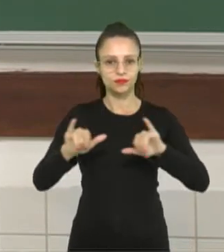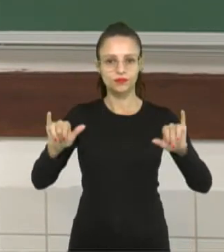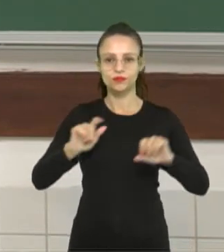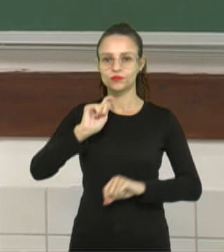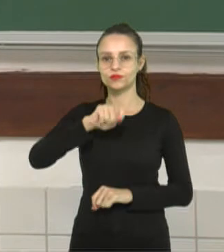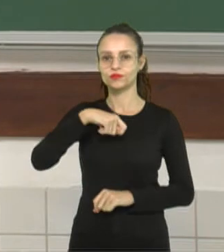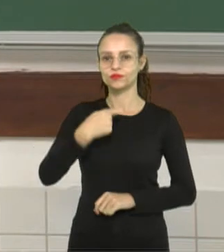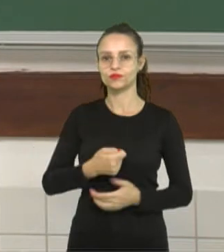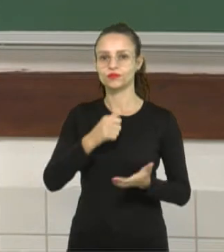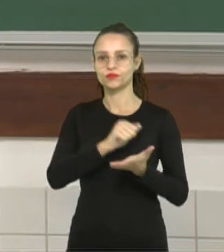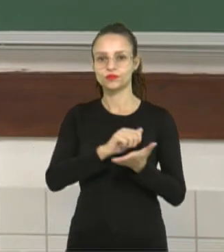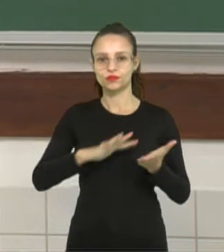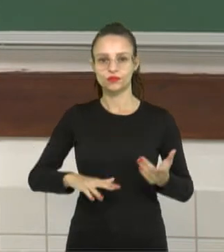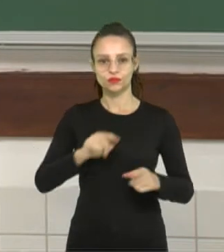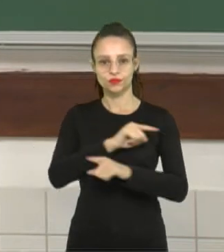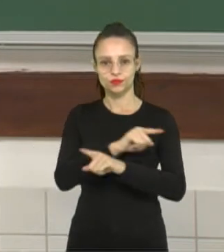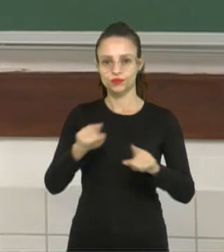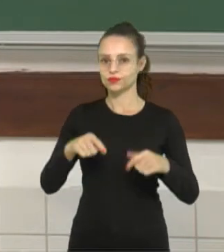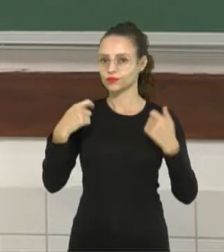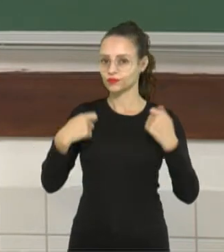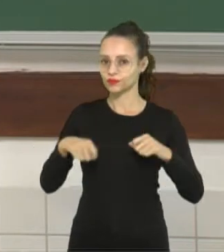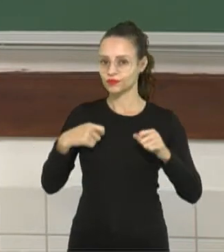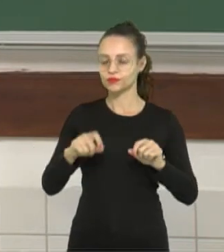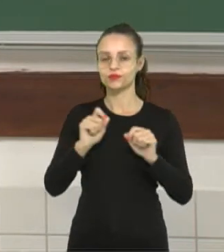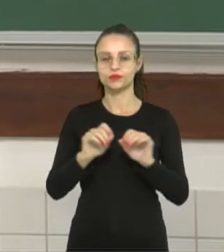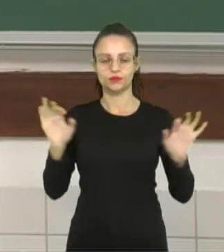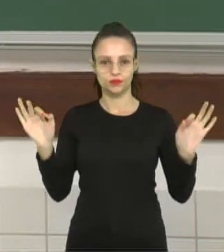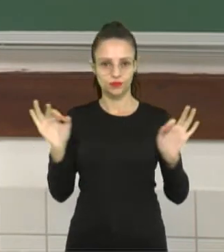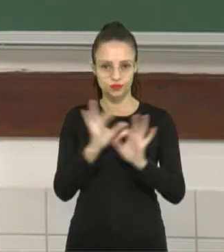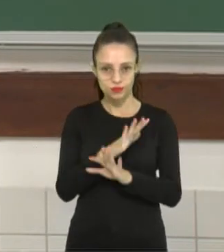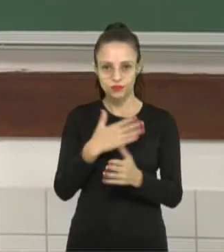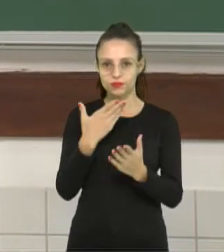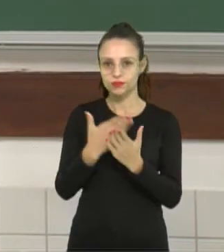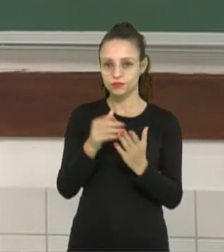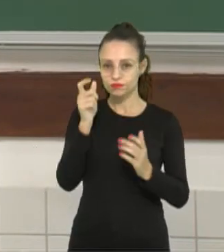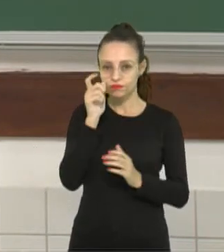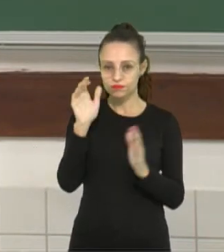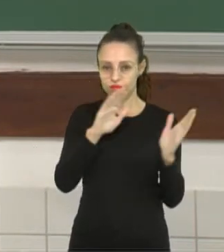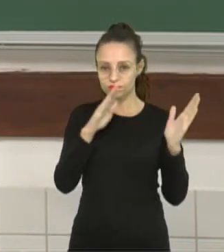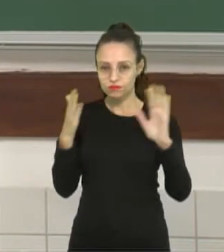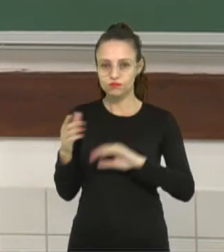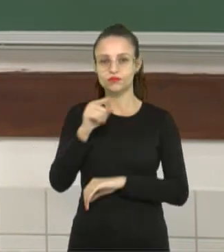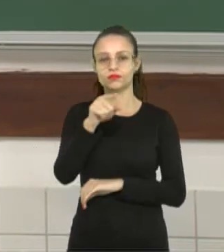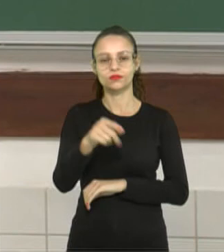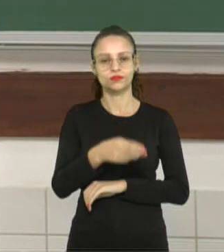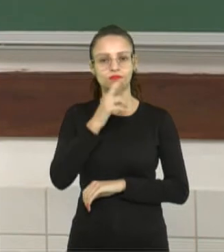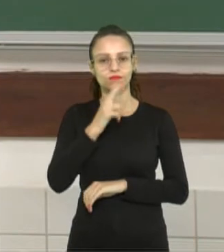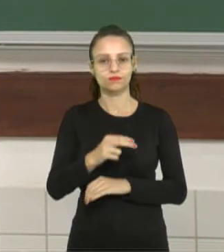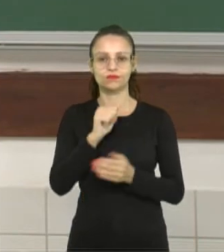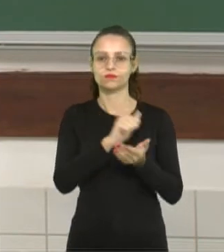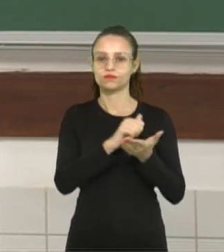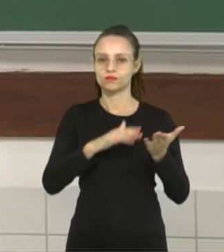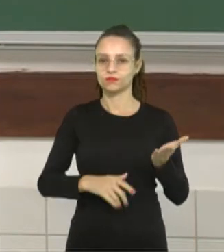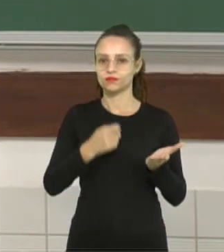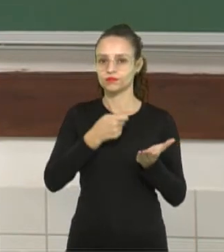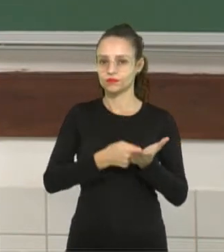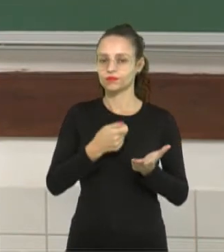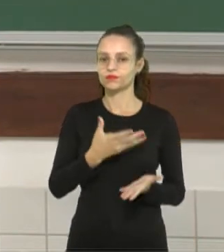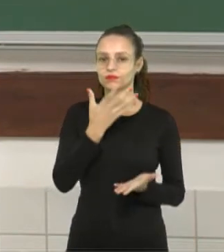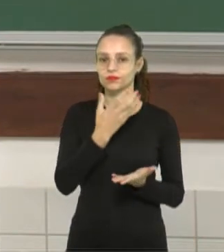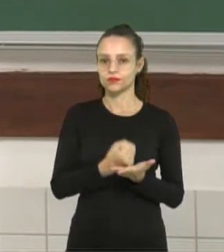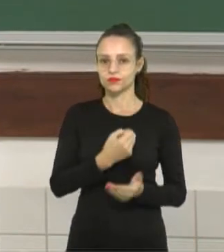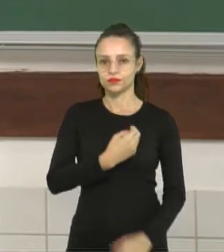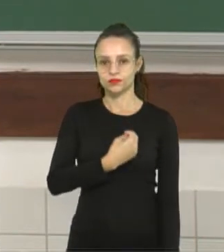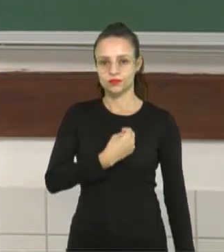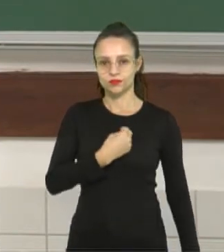sobre as atividades que vocês precisam fazer. Após a aula, realizem a atividade obrigatória para assim garantir a sua frequência,